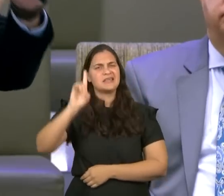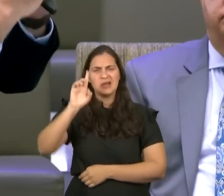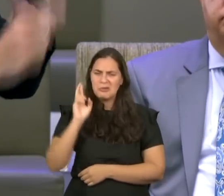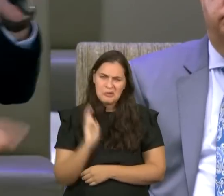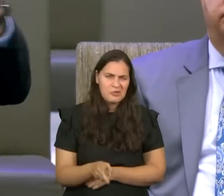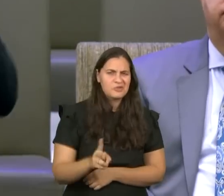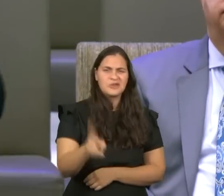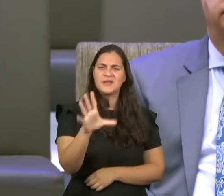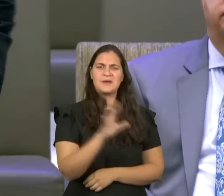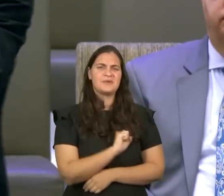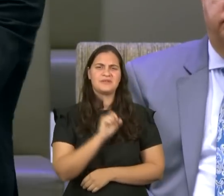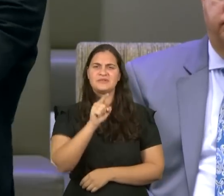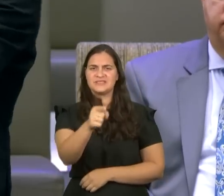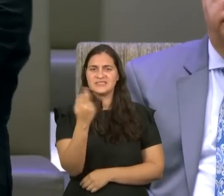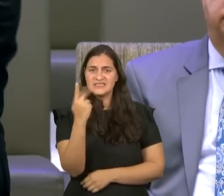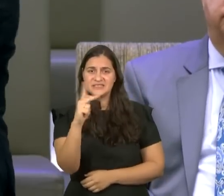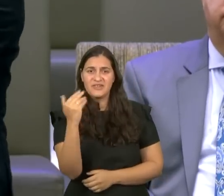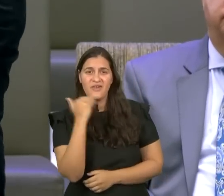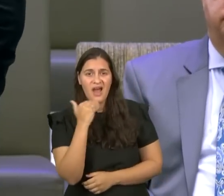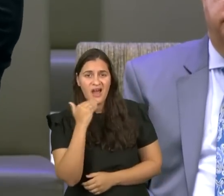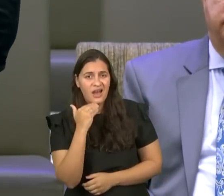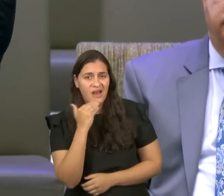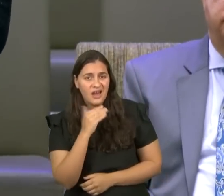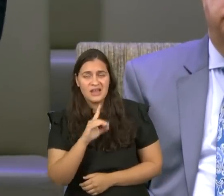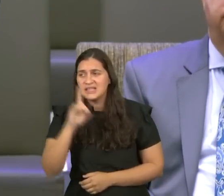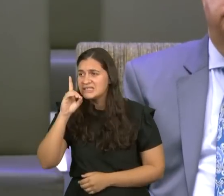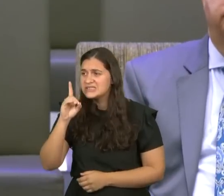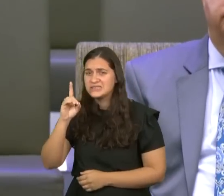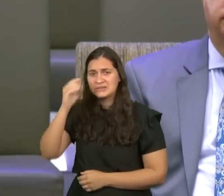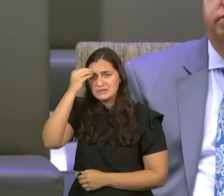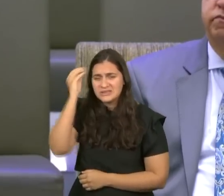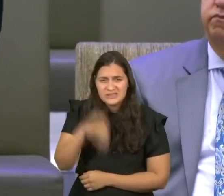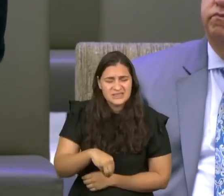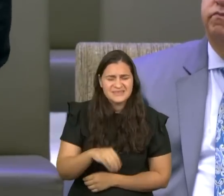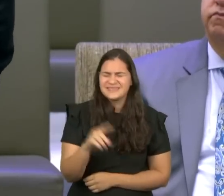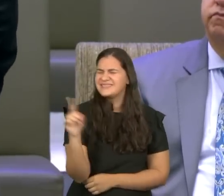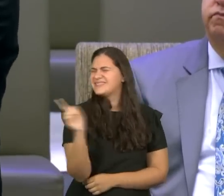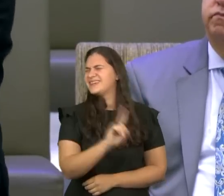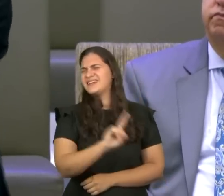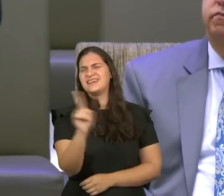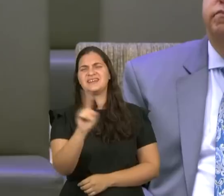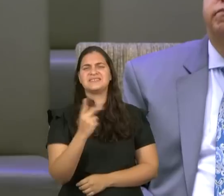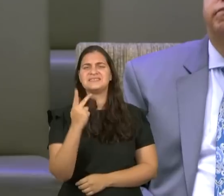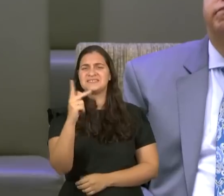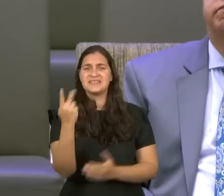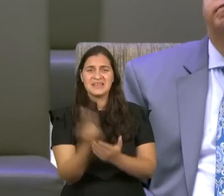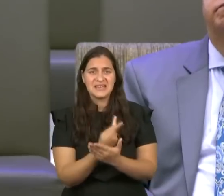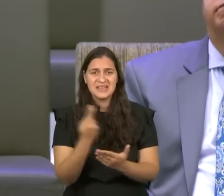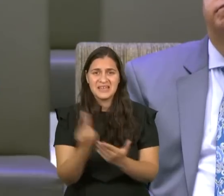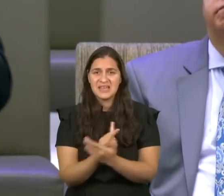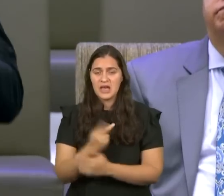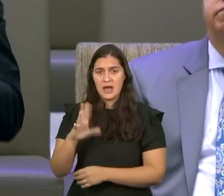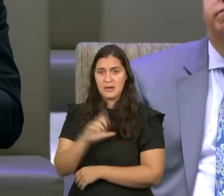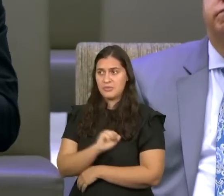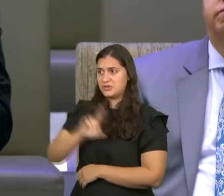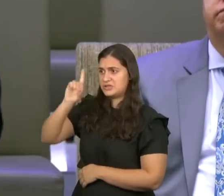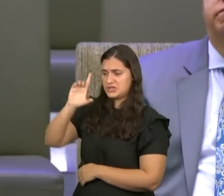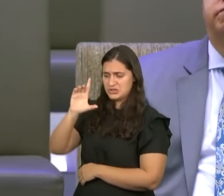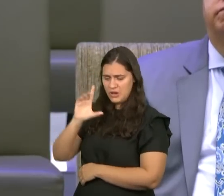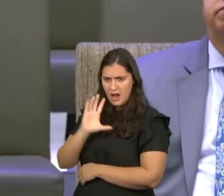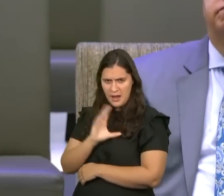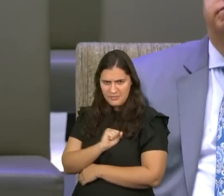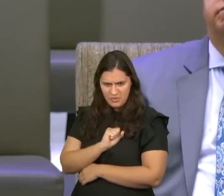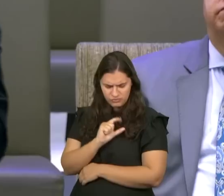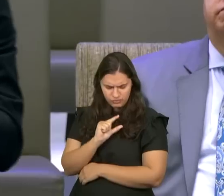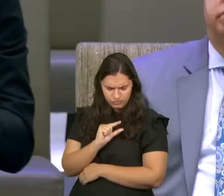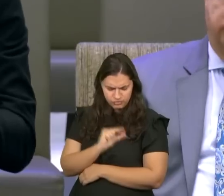tuas falhas não fazem Jesus desistir de te amar os teus erros não diminui o amor que ele sente por